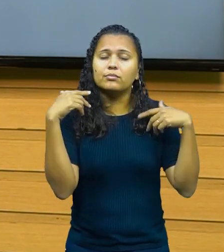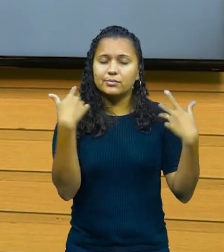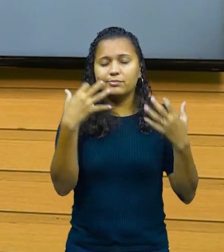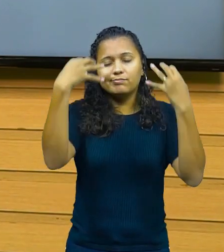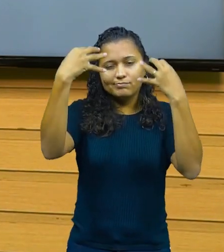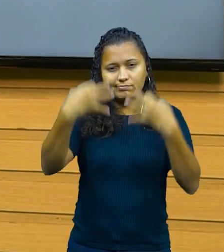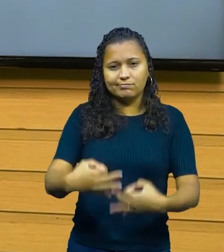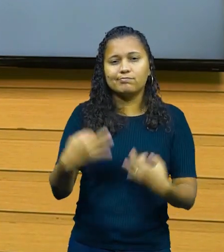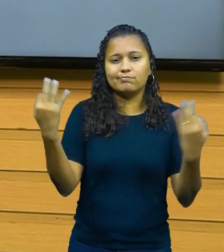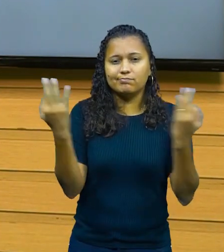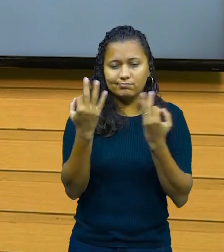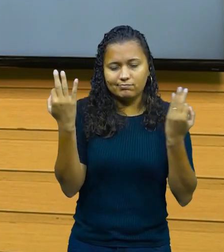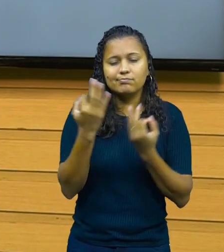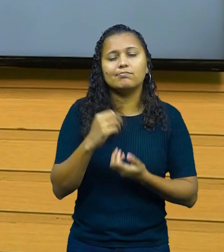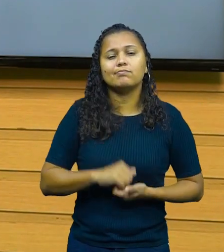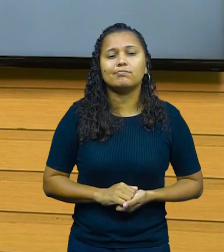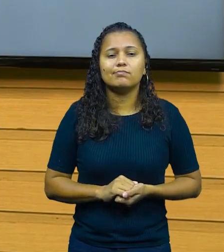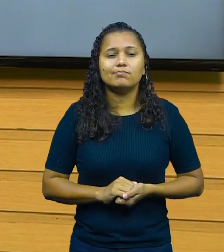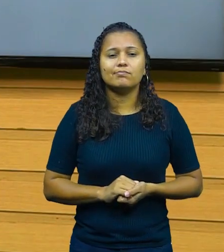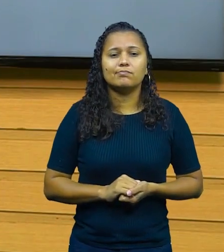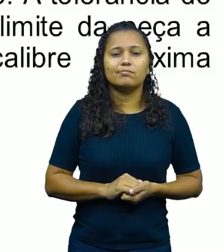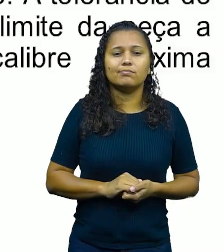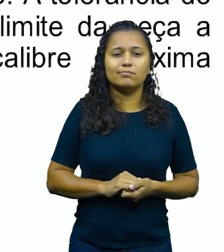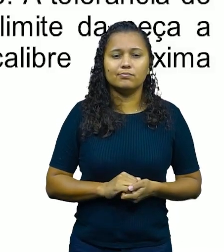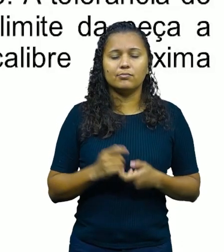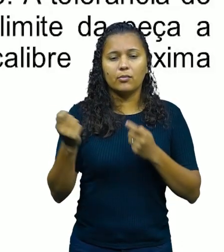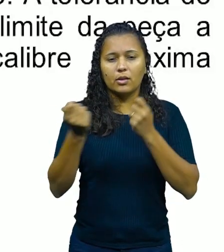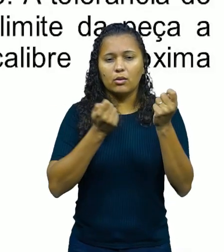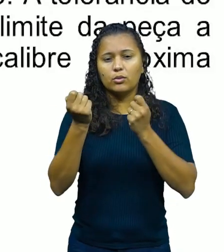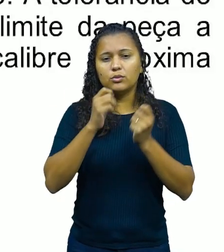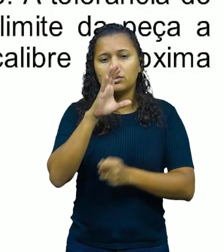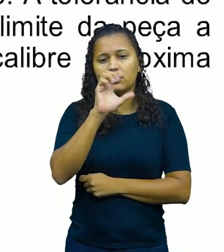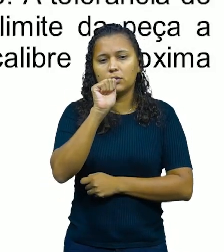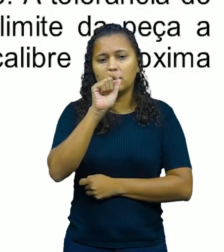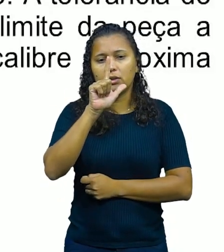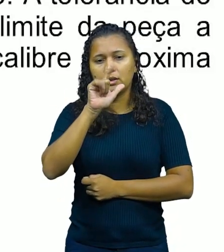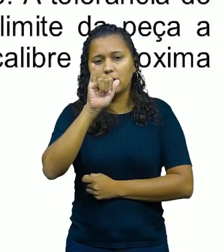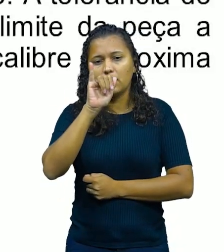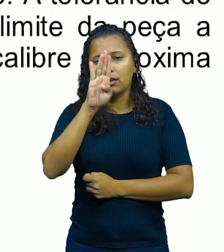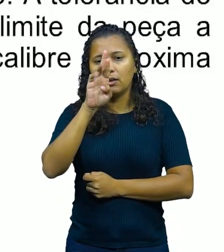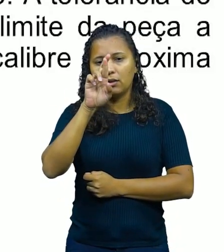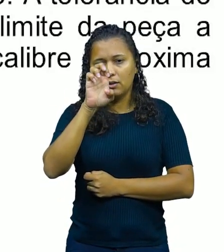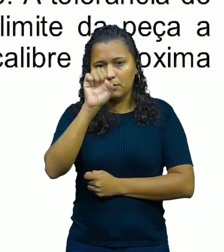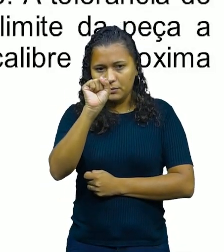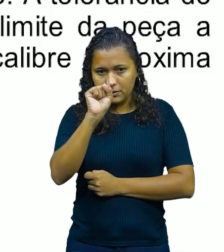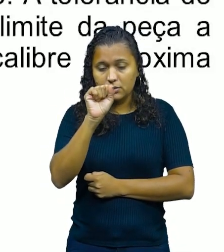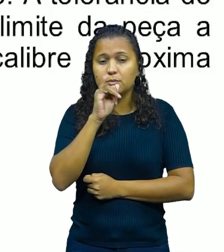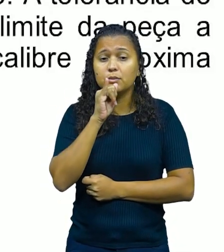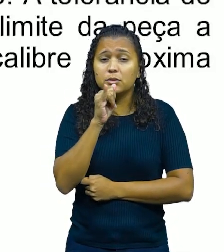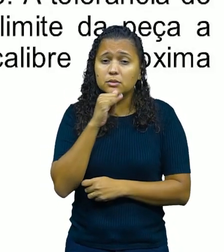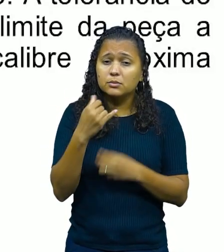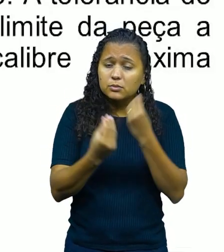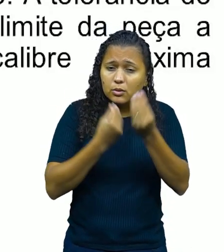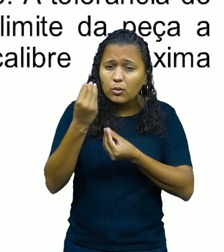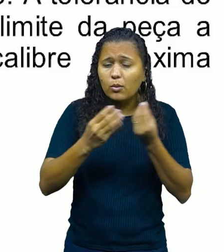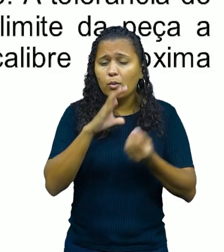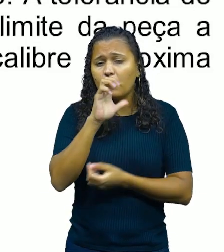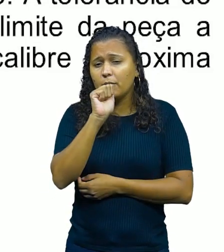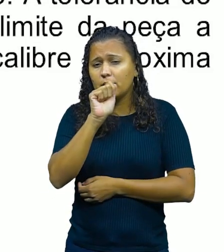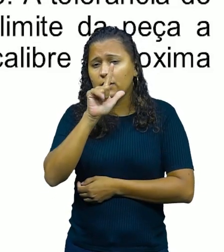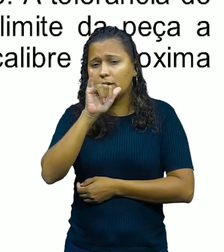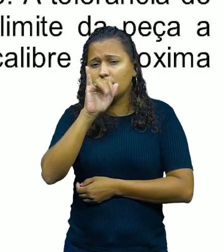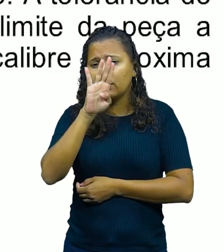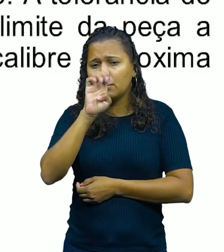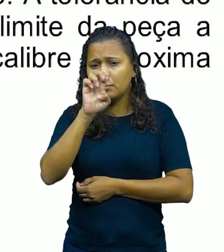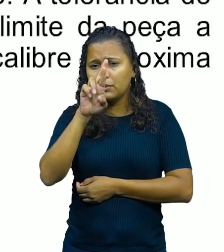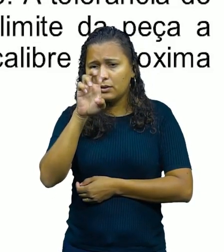a medição ali foi perfeita, né, a aferição. Controle dos calibres com limites. As tolerâncias de aferição de